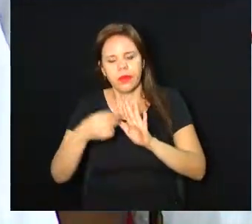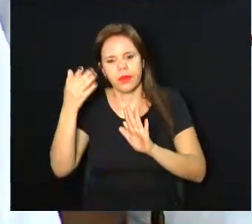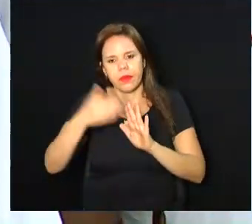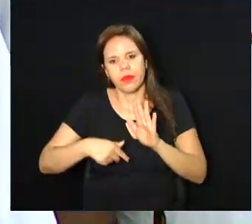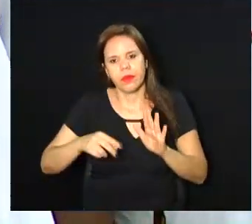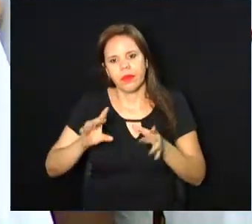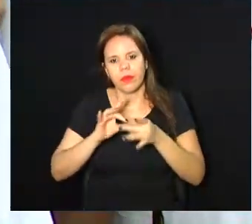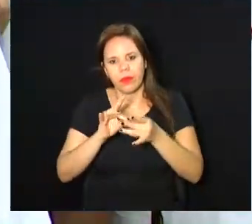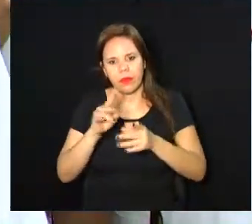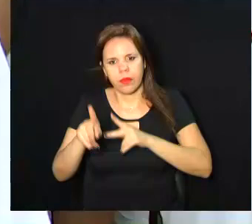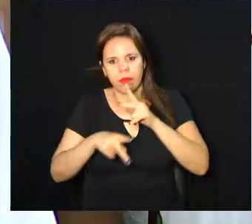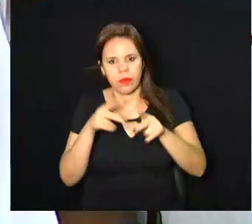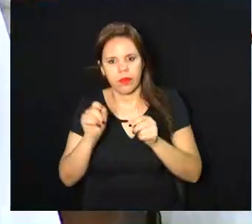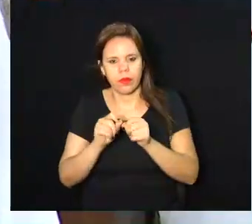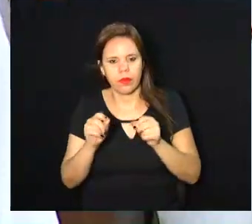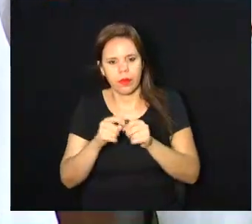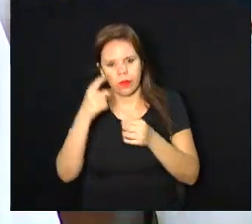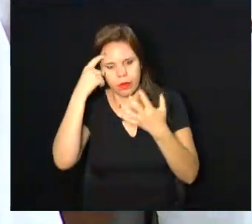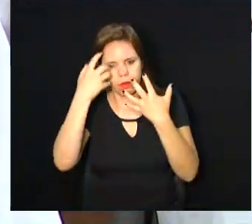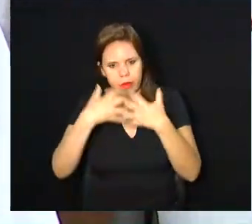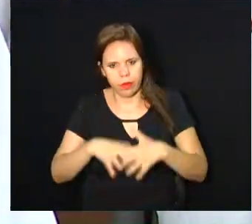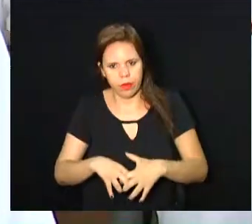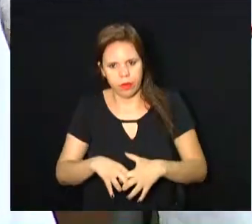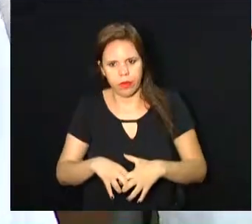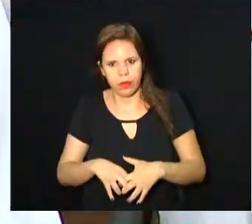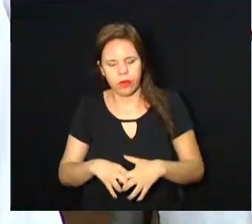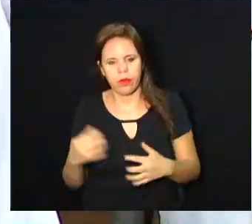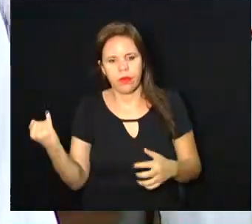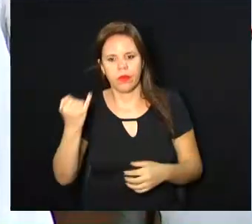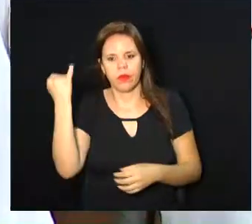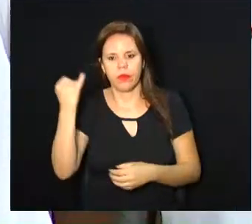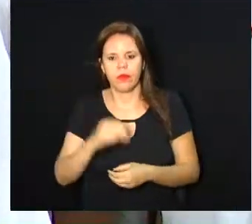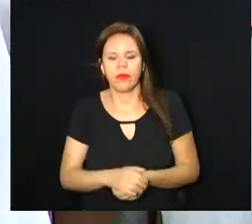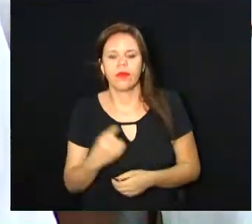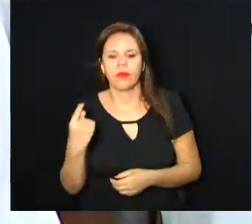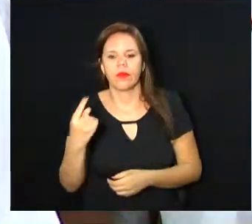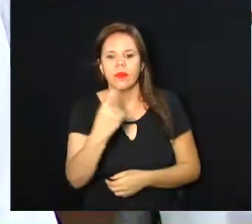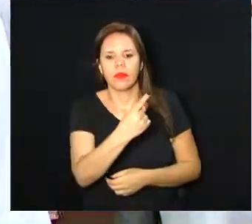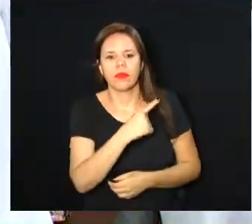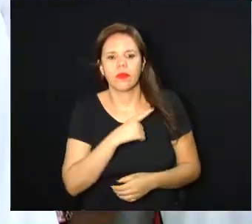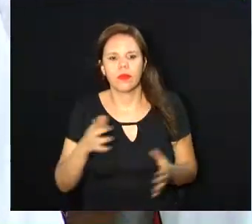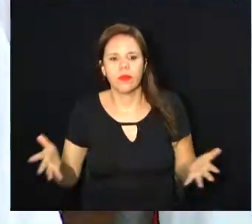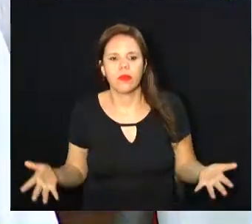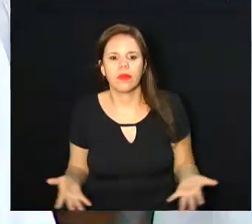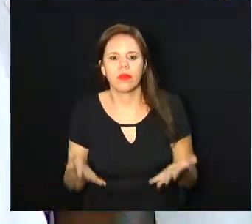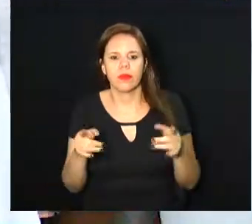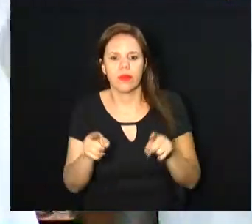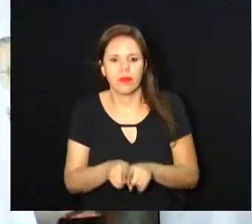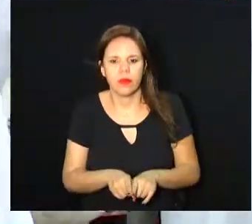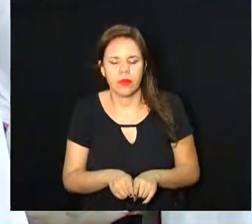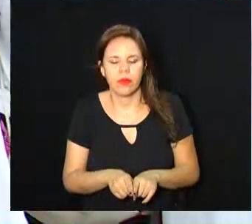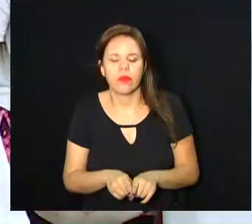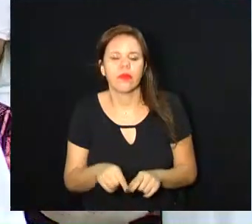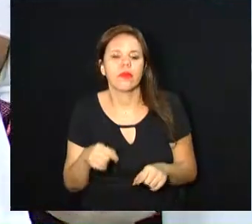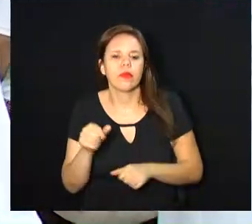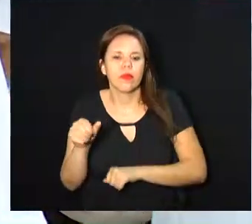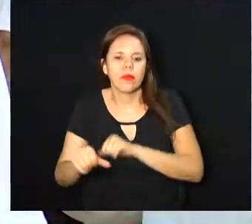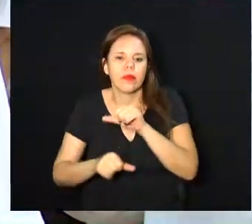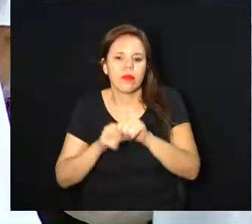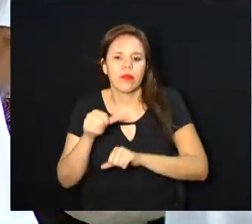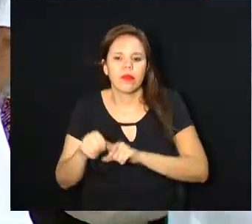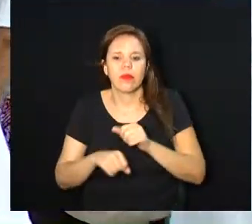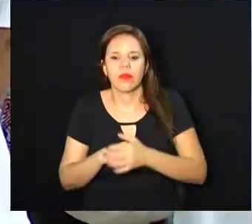pessoas e fazê-las refletirem que é importante cada um contribuir para